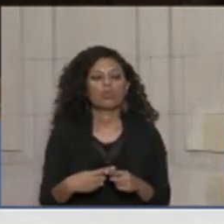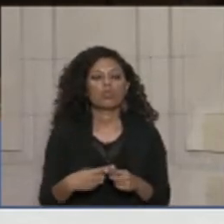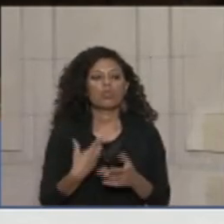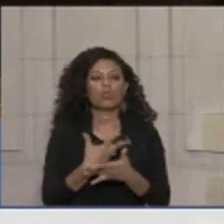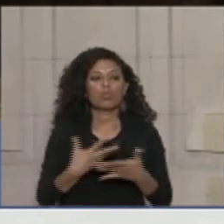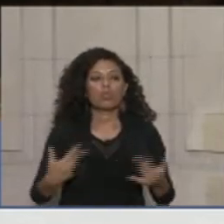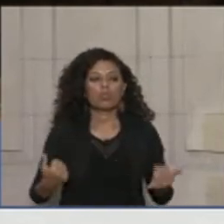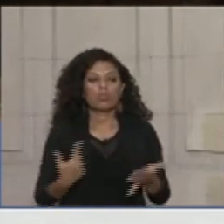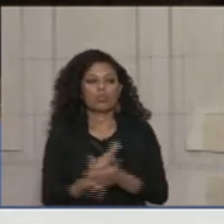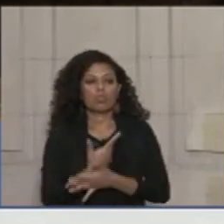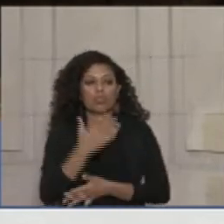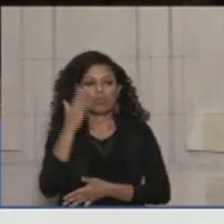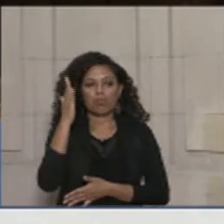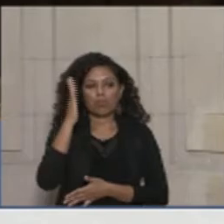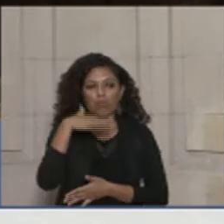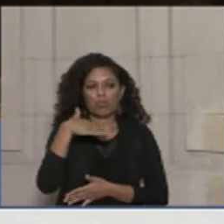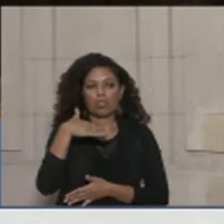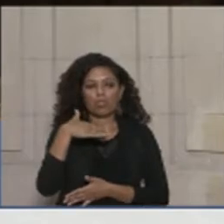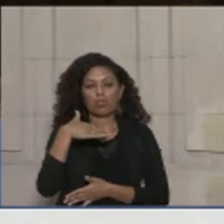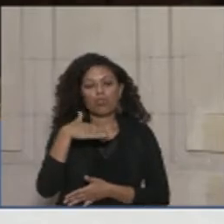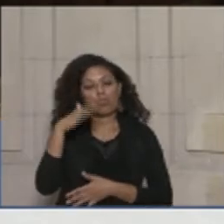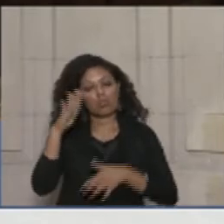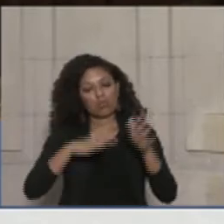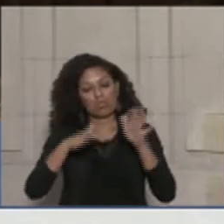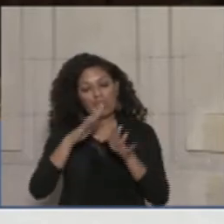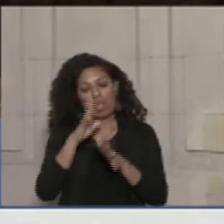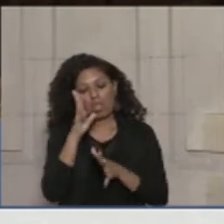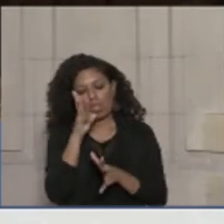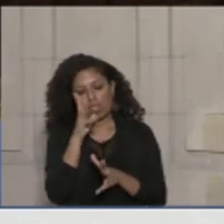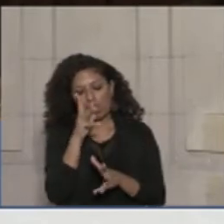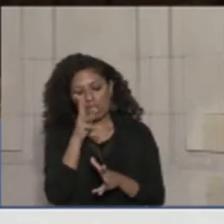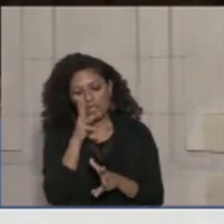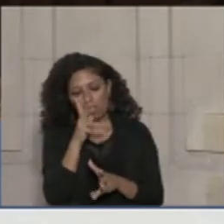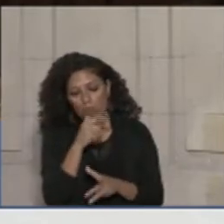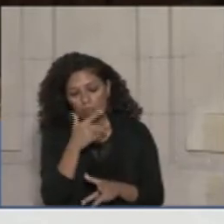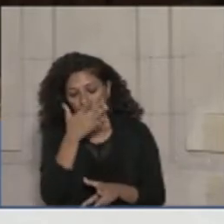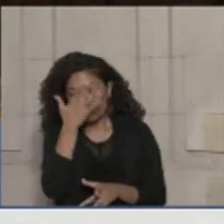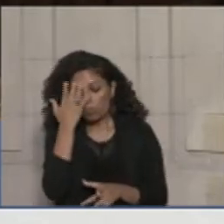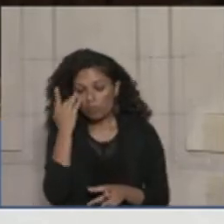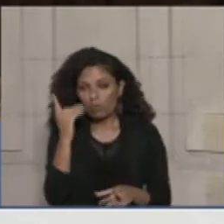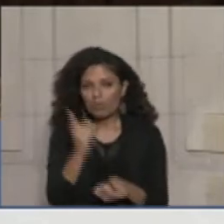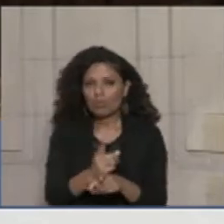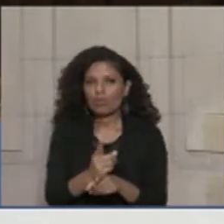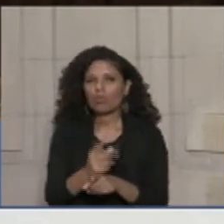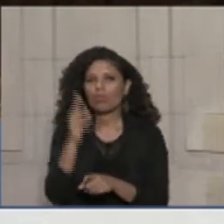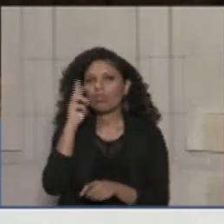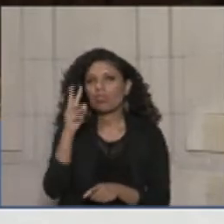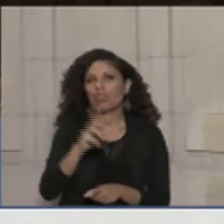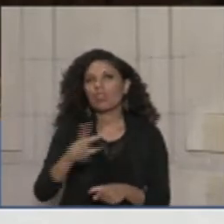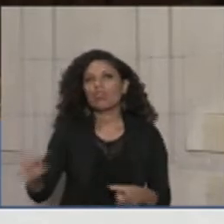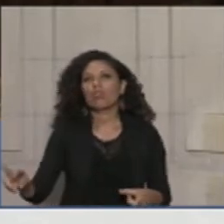senhor presidente, leva um tempo para a população enxergar.